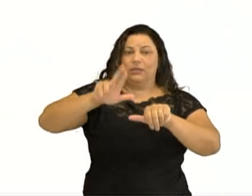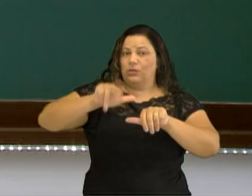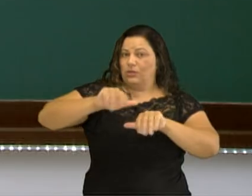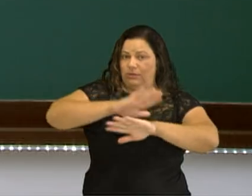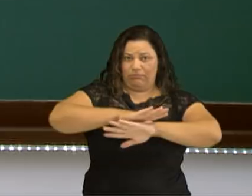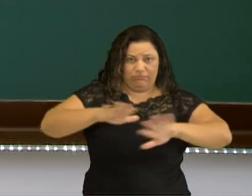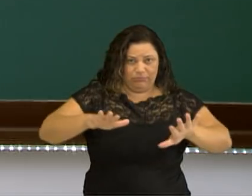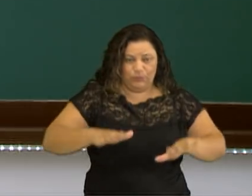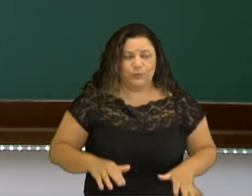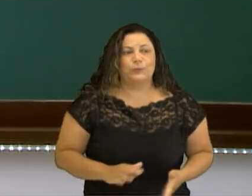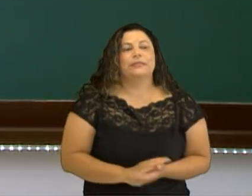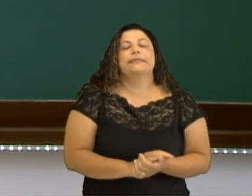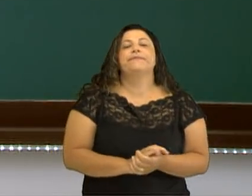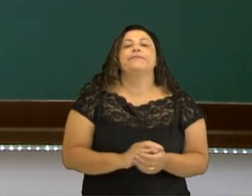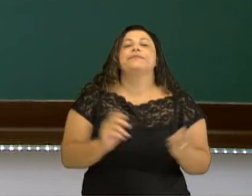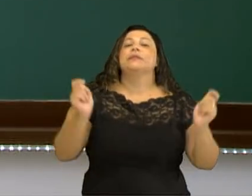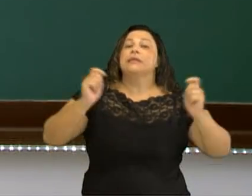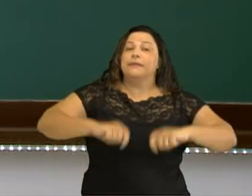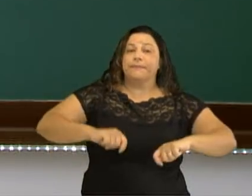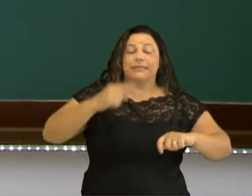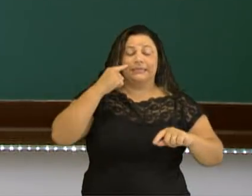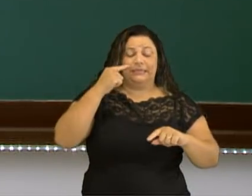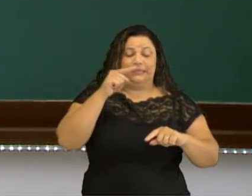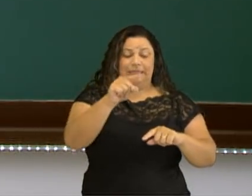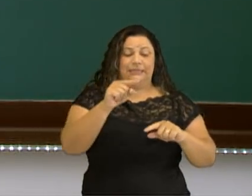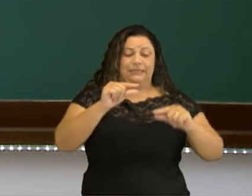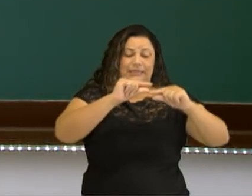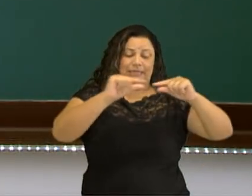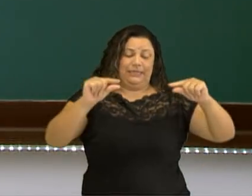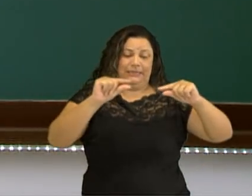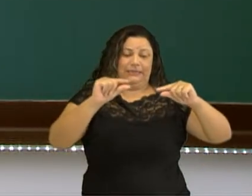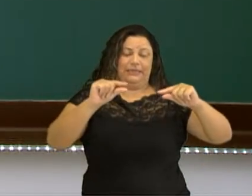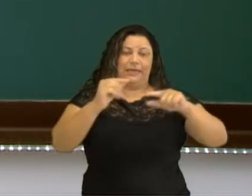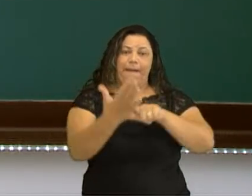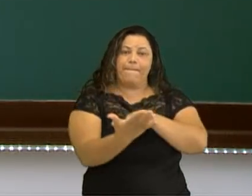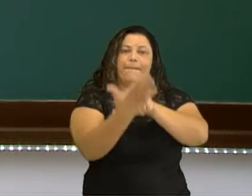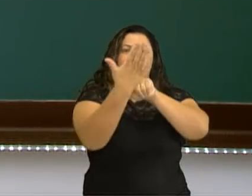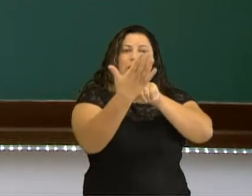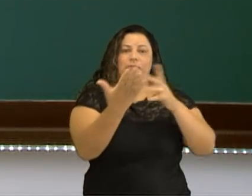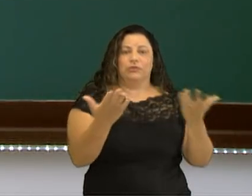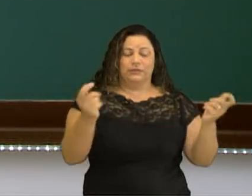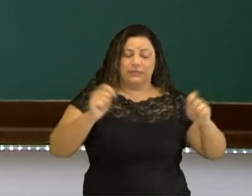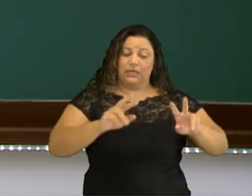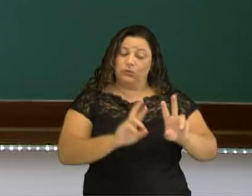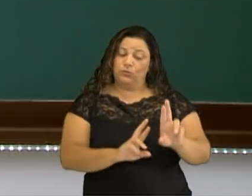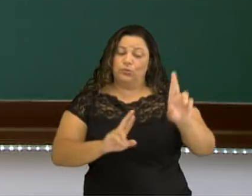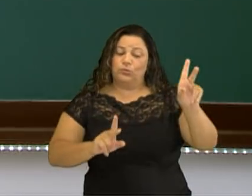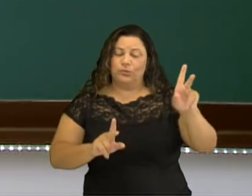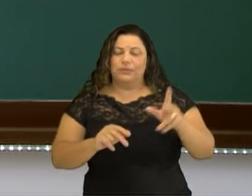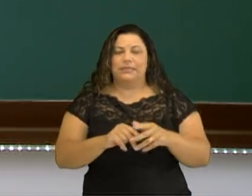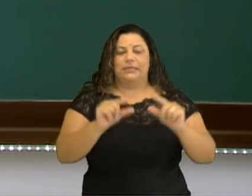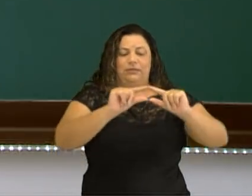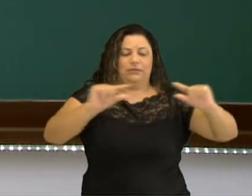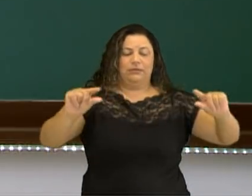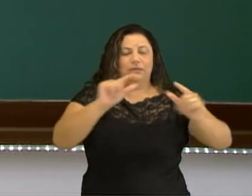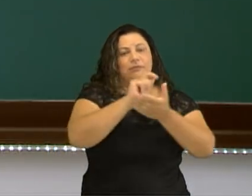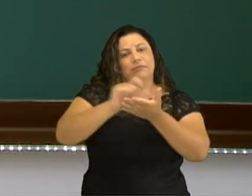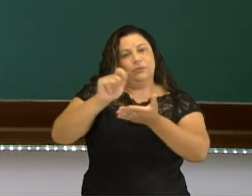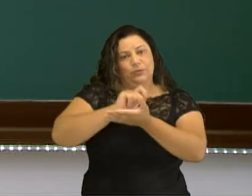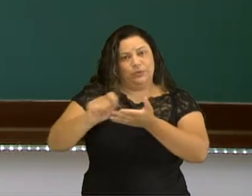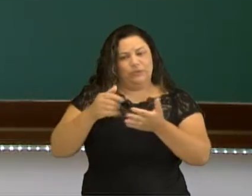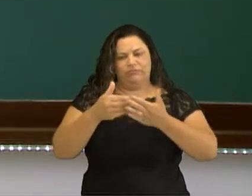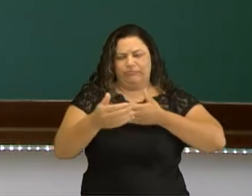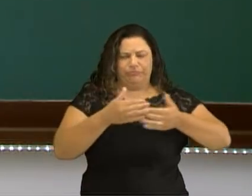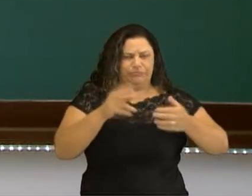disso, ele tem que ser destacado do texto. Então, toda vez que você for escrever um nome científico, seja de qualquer organismo,